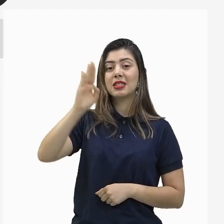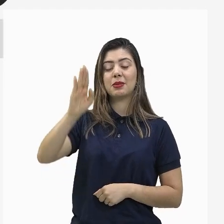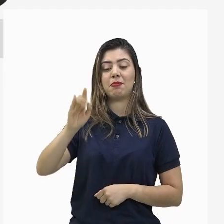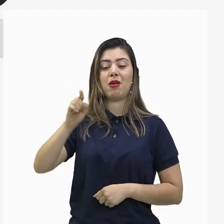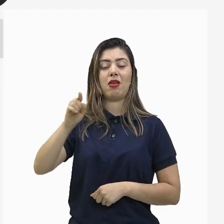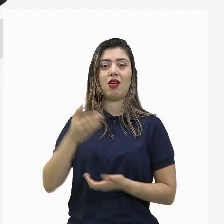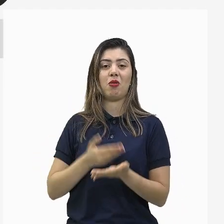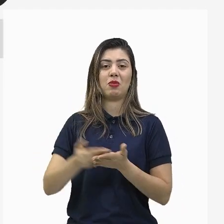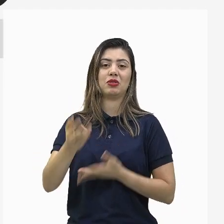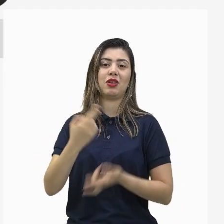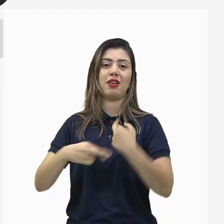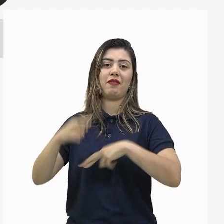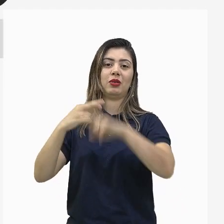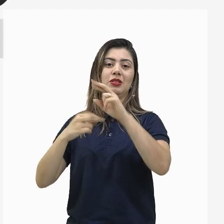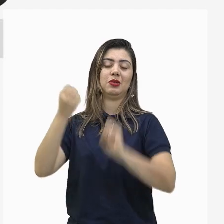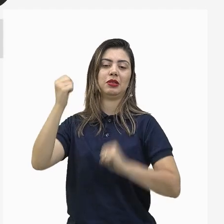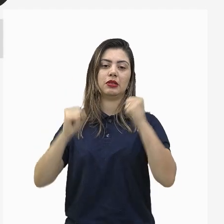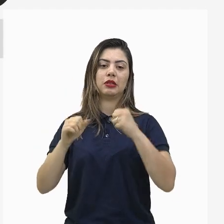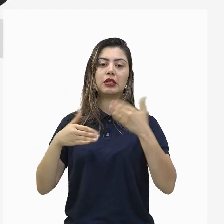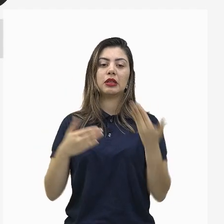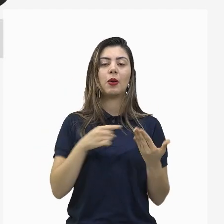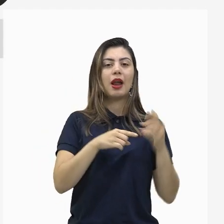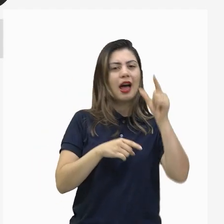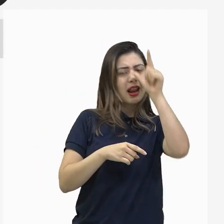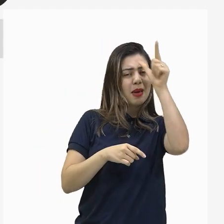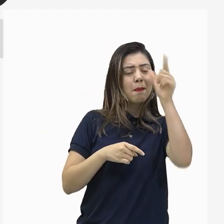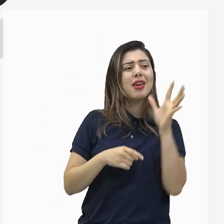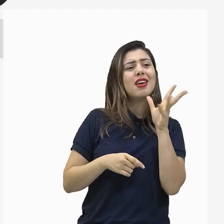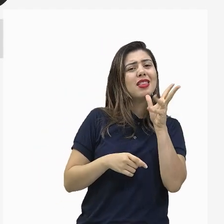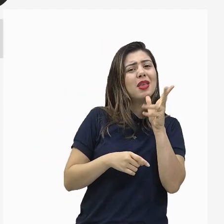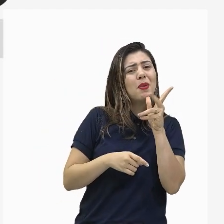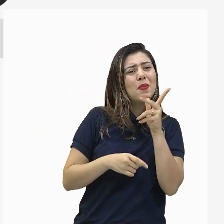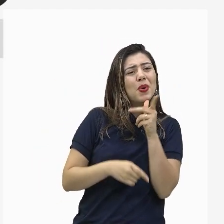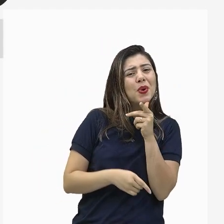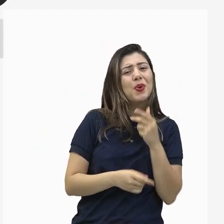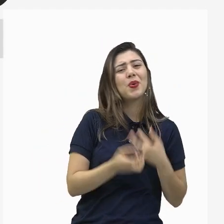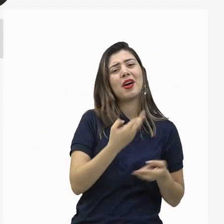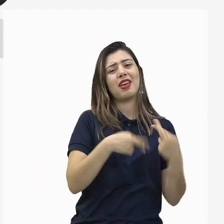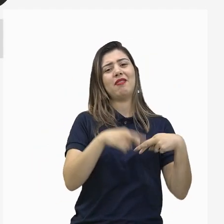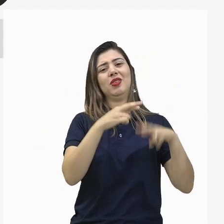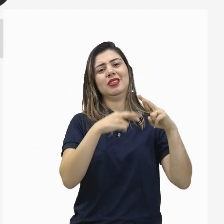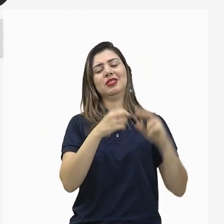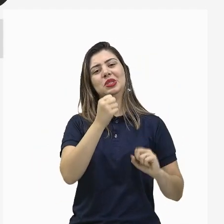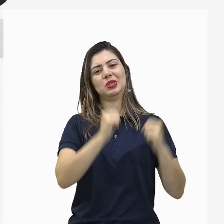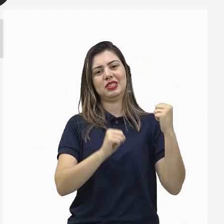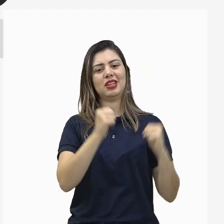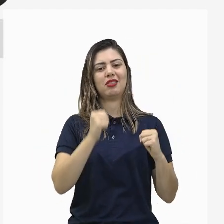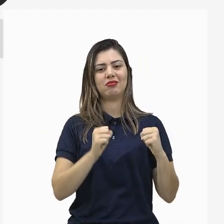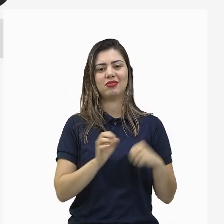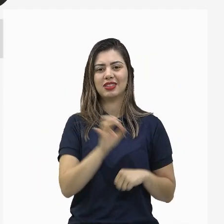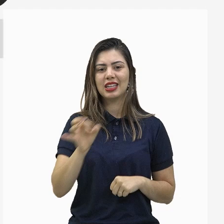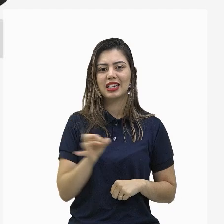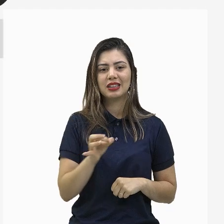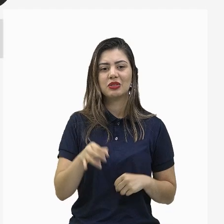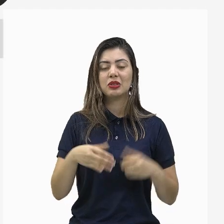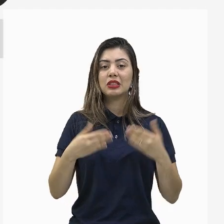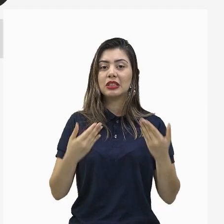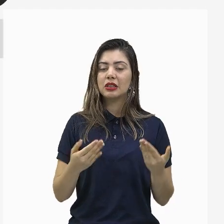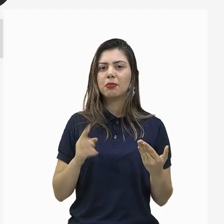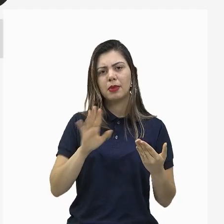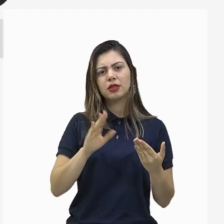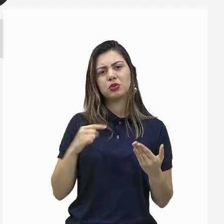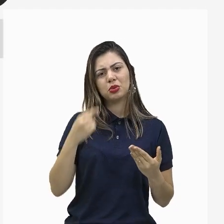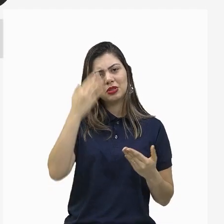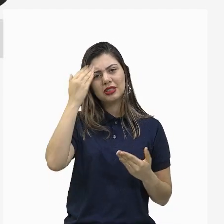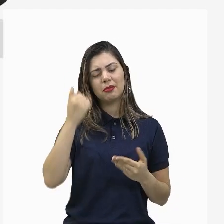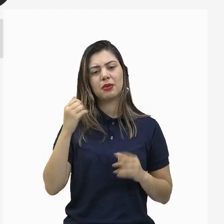Industrial. E a Alemanha, ela saiu tardiamente, então, não é mesmo, aí no seu processo de industrialização. É claro que a